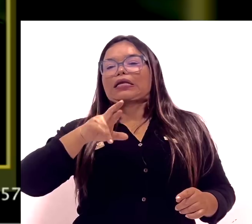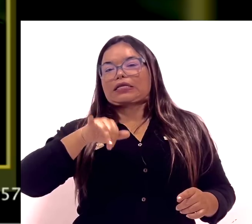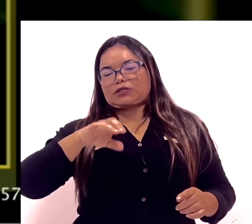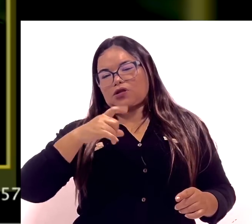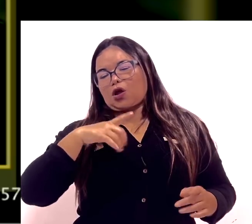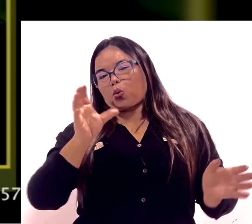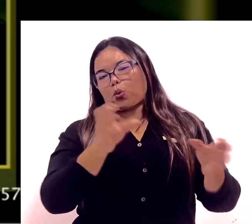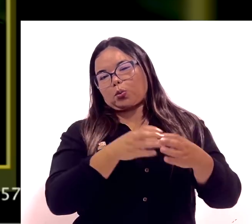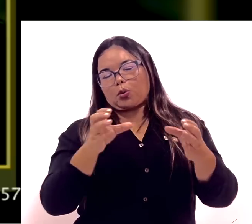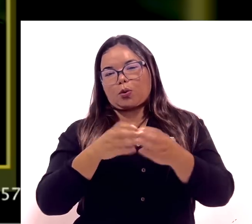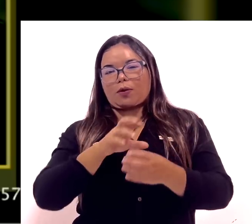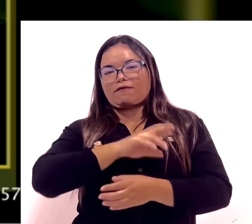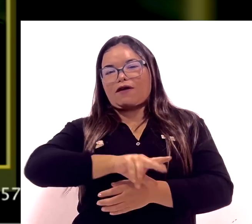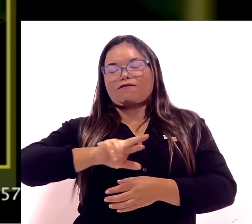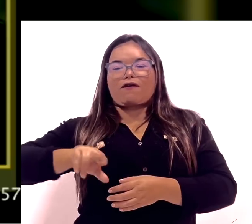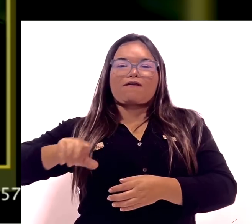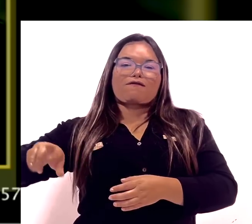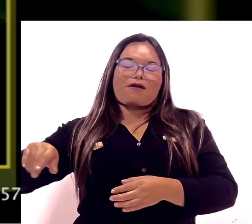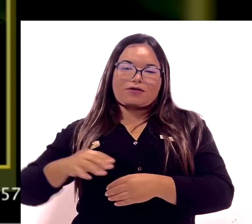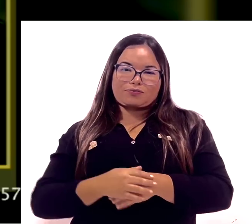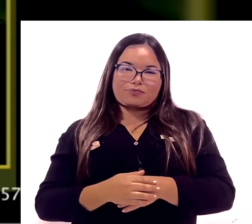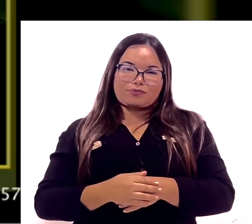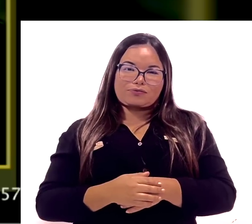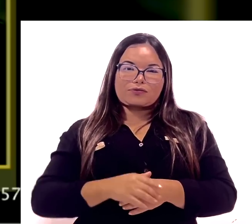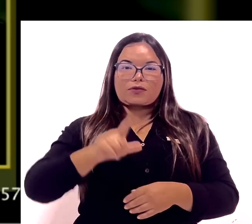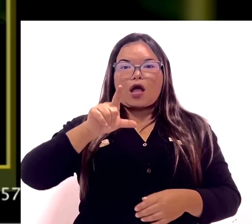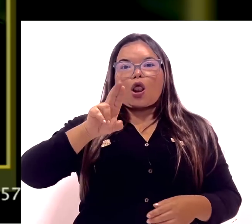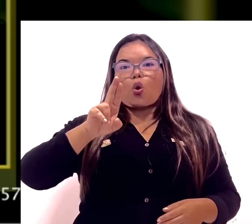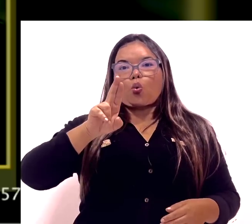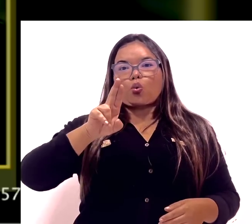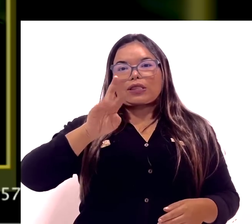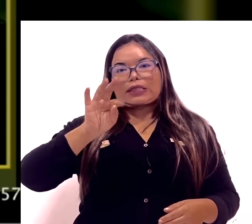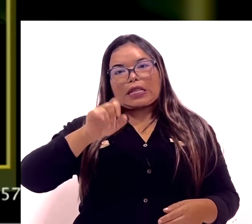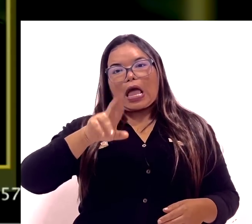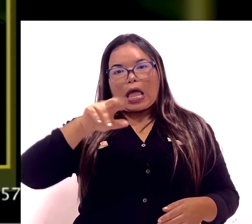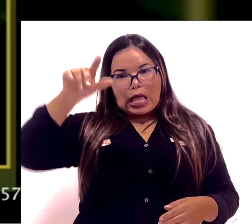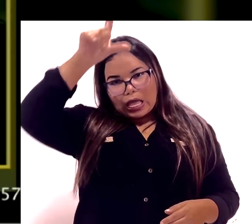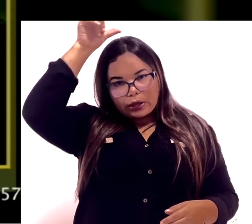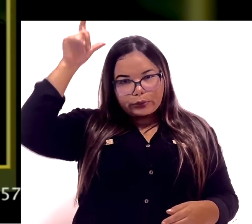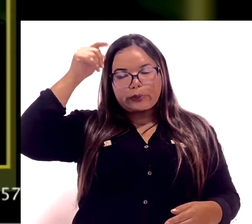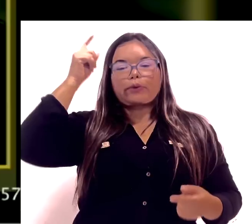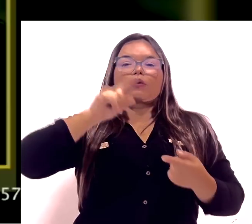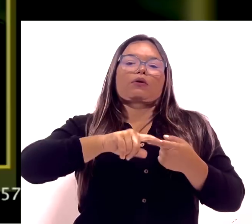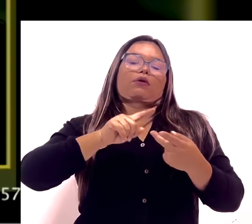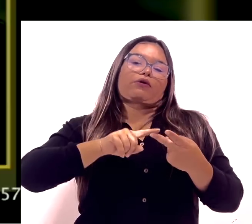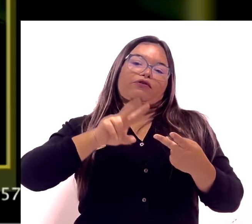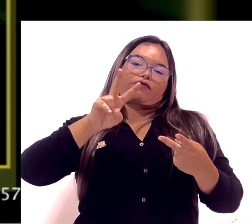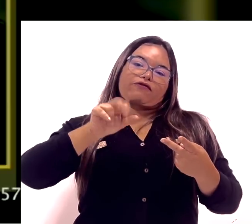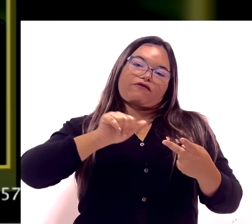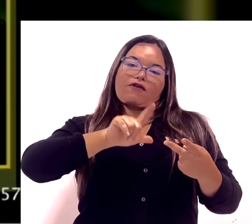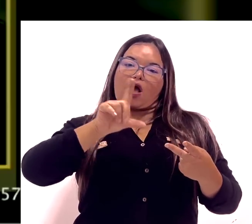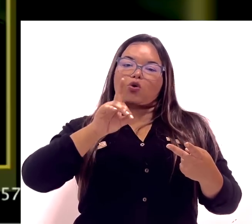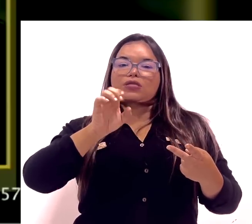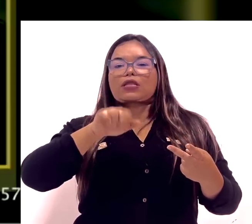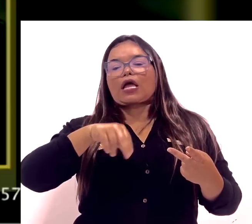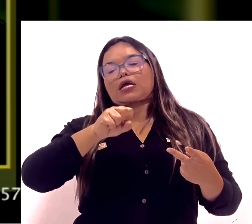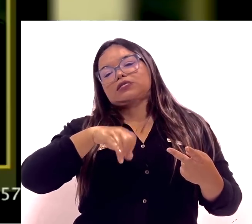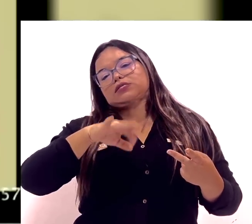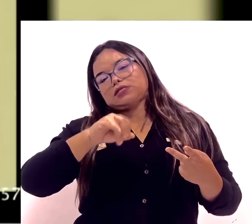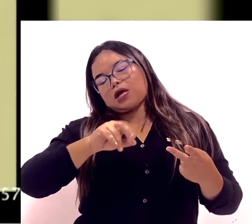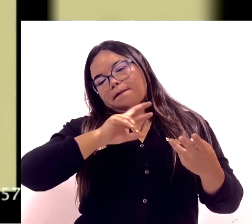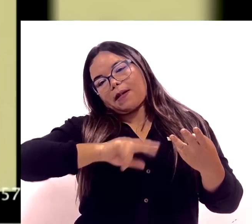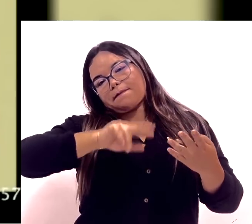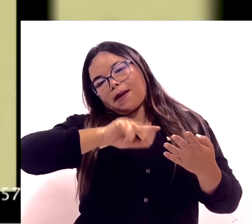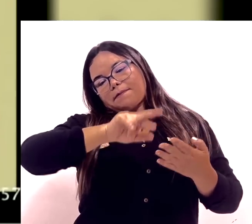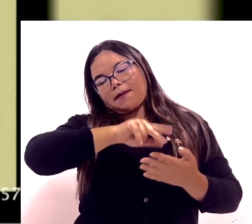Zwinglio, Melanchthon, os teólogos batistas John Gill, os mártires, Tyndale, Latimer. Todos eles disseram que Roma era o